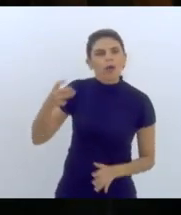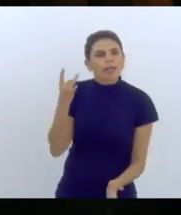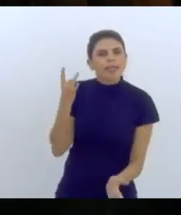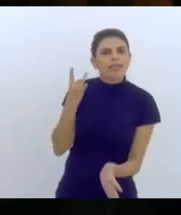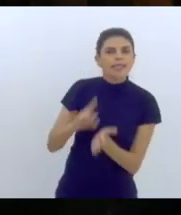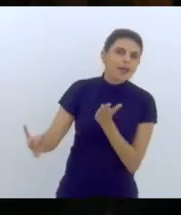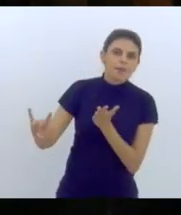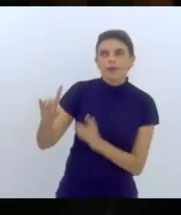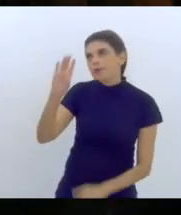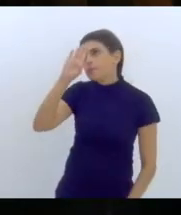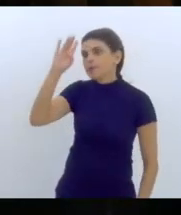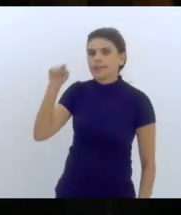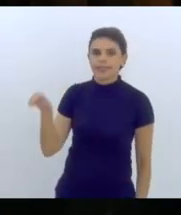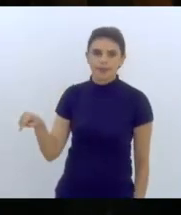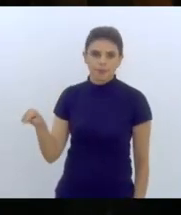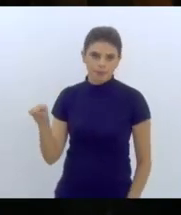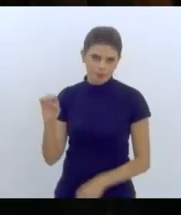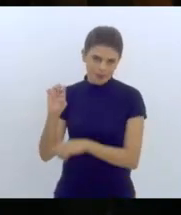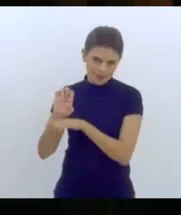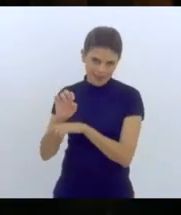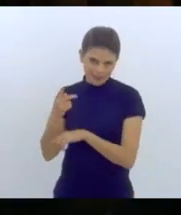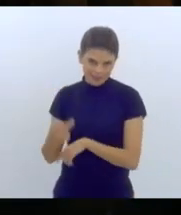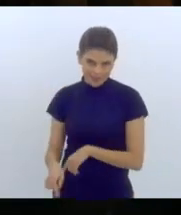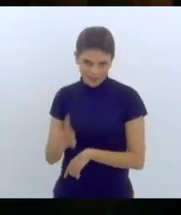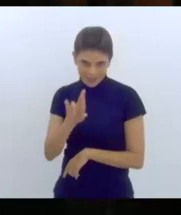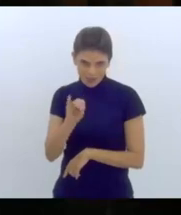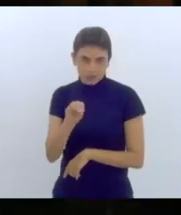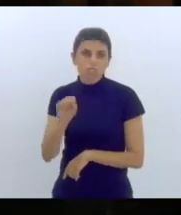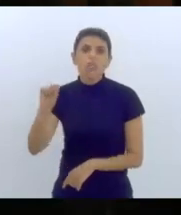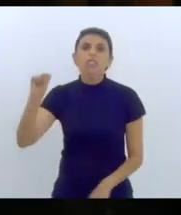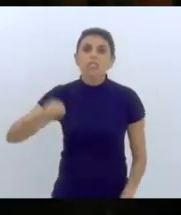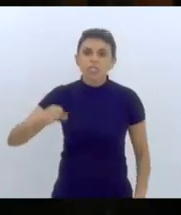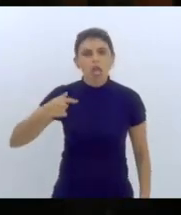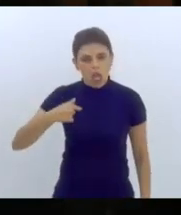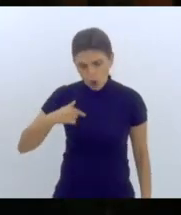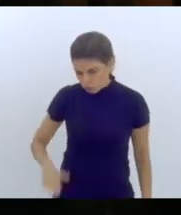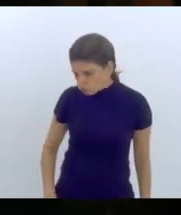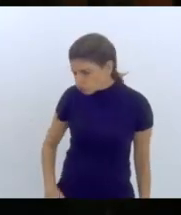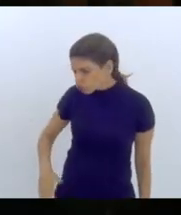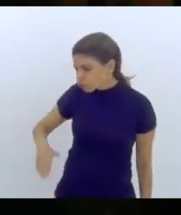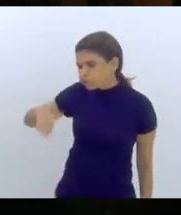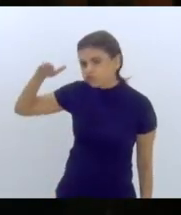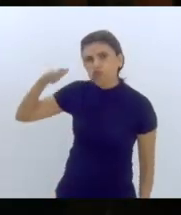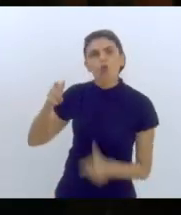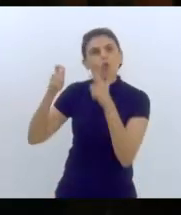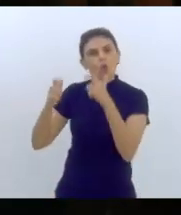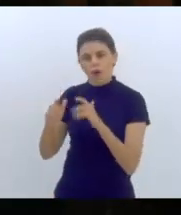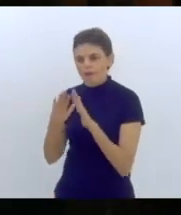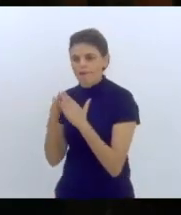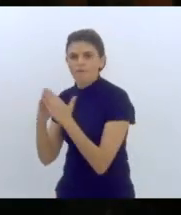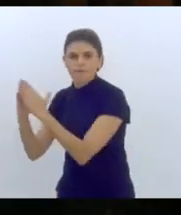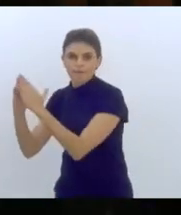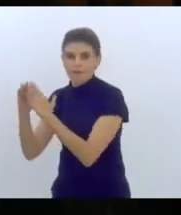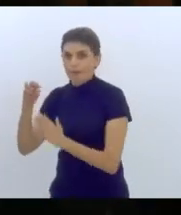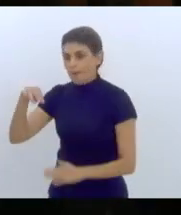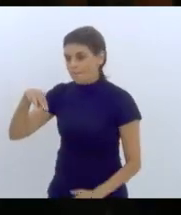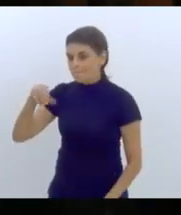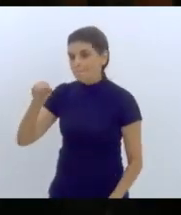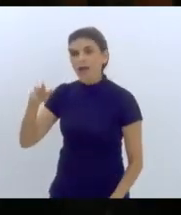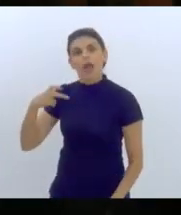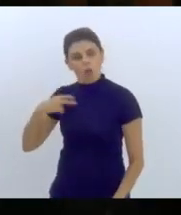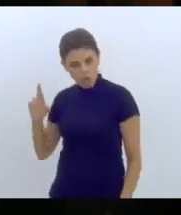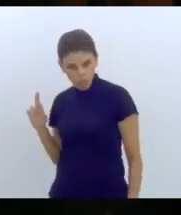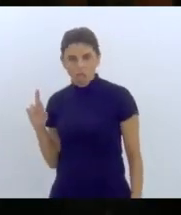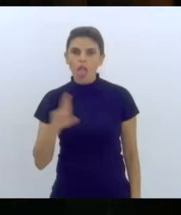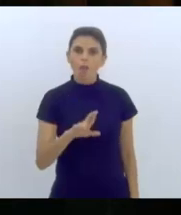número um do Estado. E aí, ser sim cria da favela da Maré é representar tudo aquilo